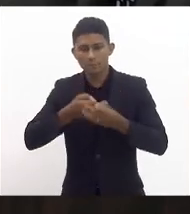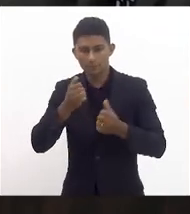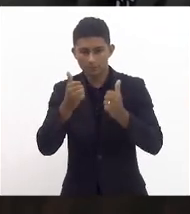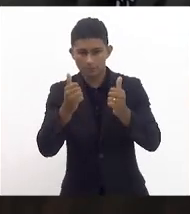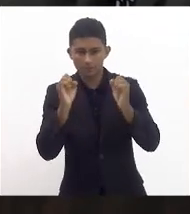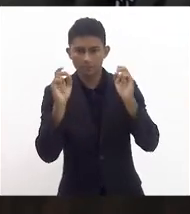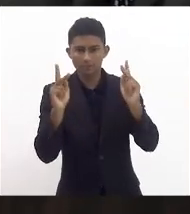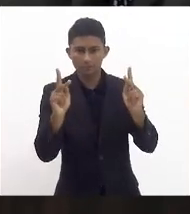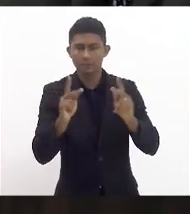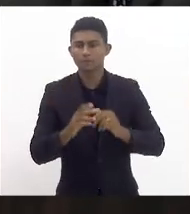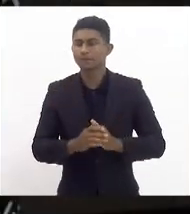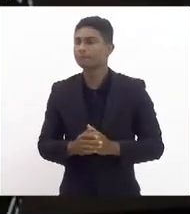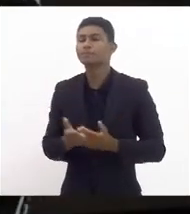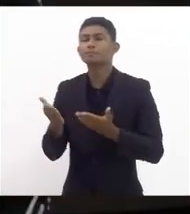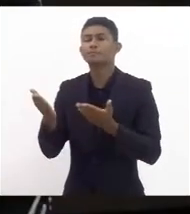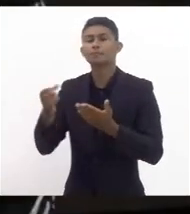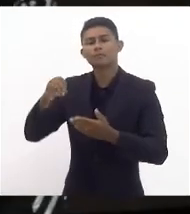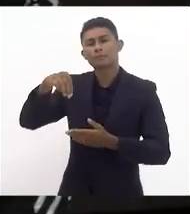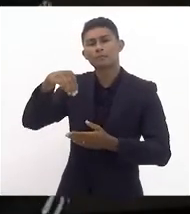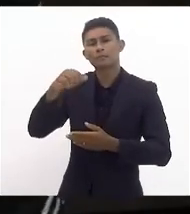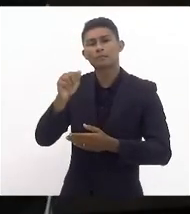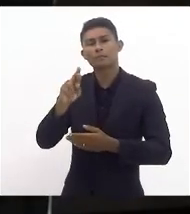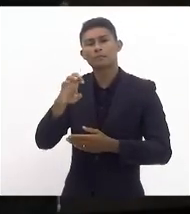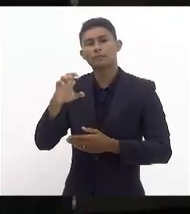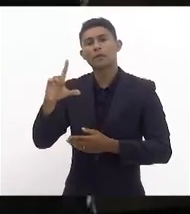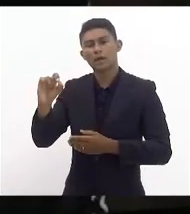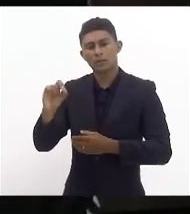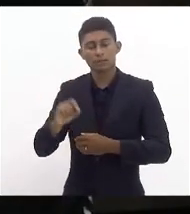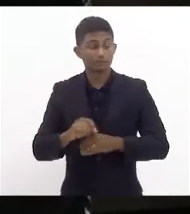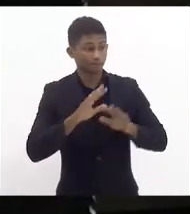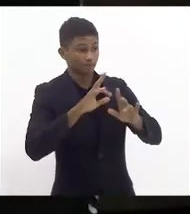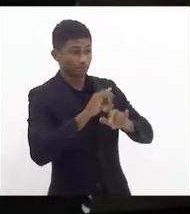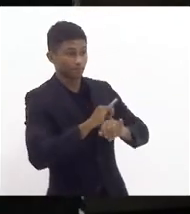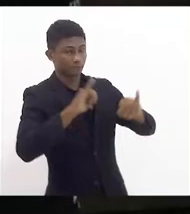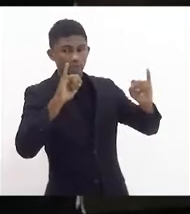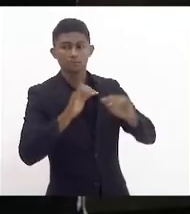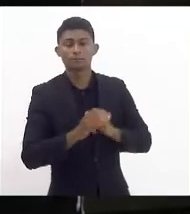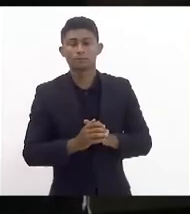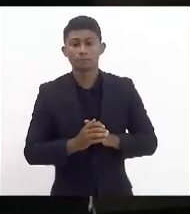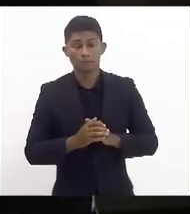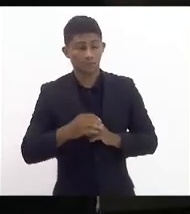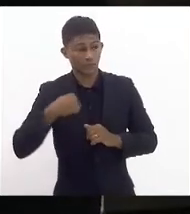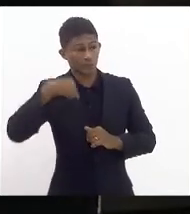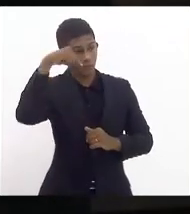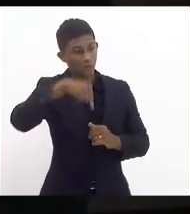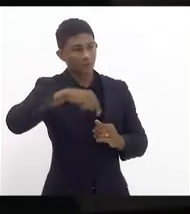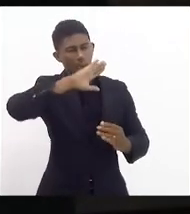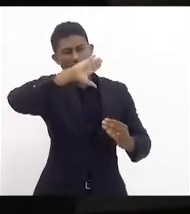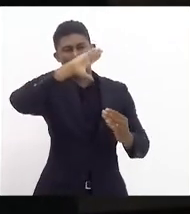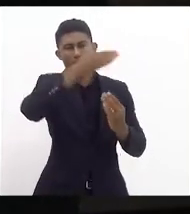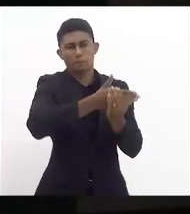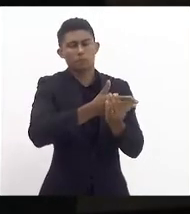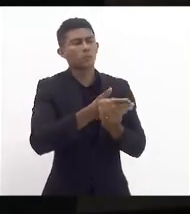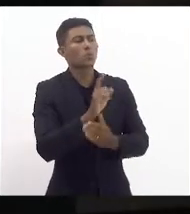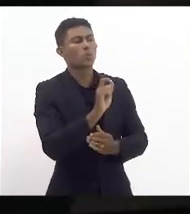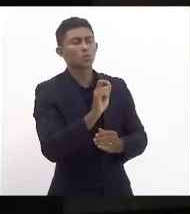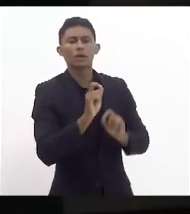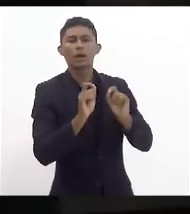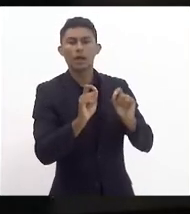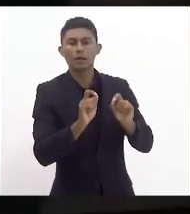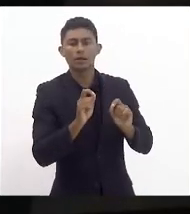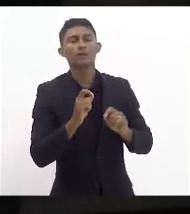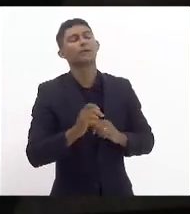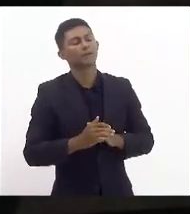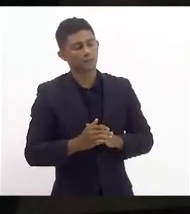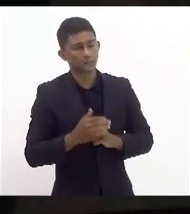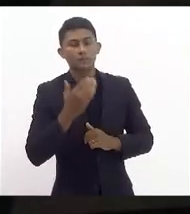Deputado Marcelo. Senhor presidente, só questão de informativo. Eu protocolei nessa casa, hoje,